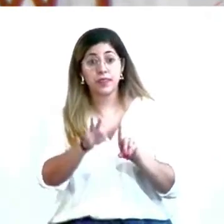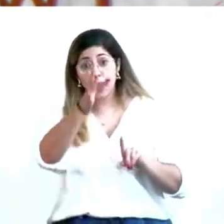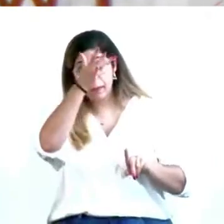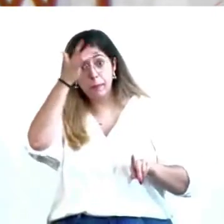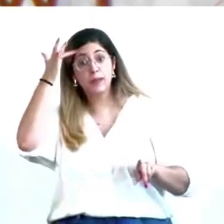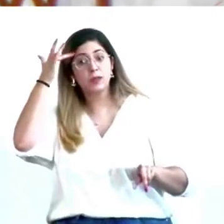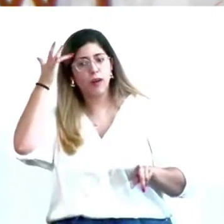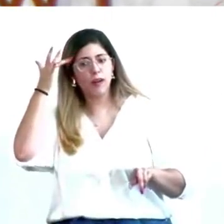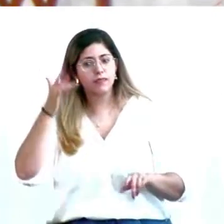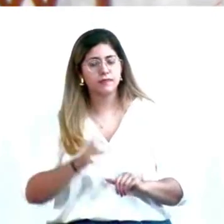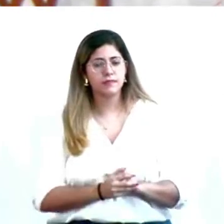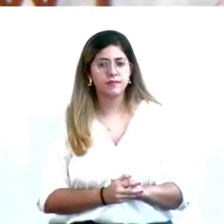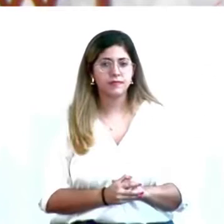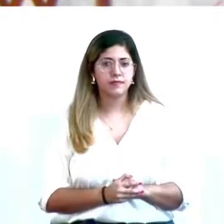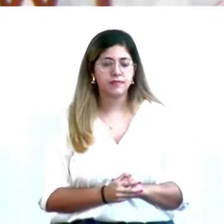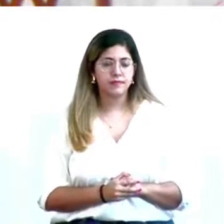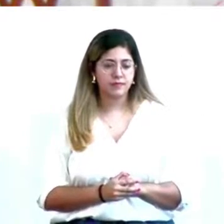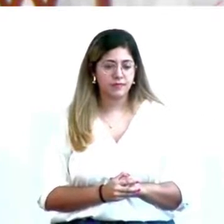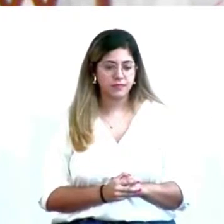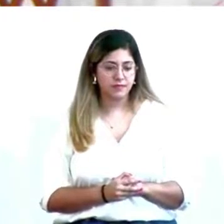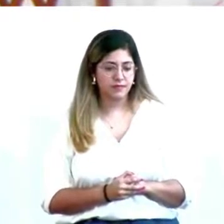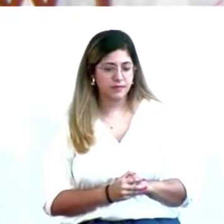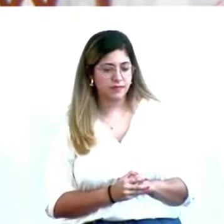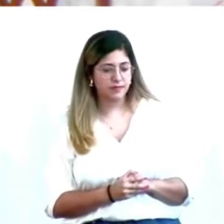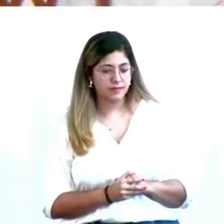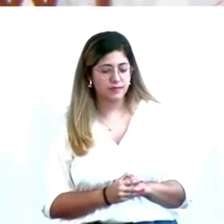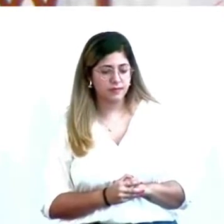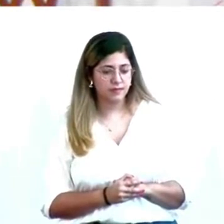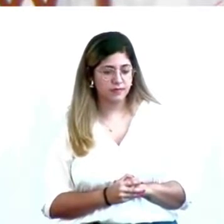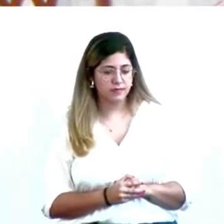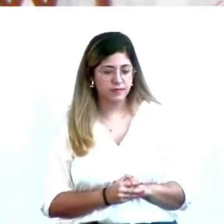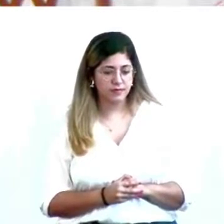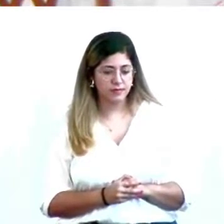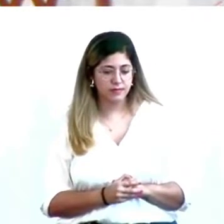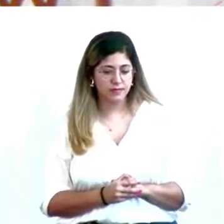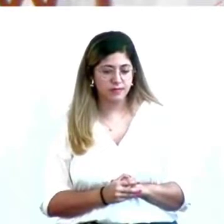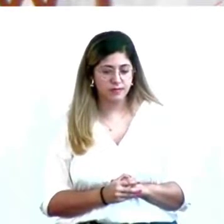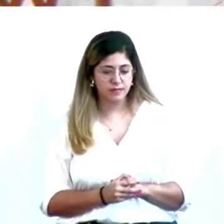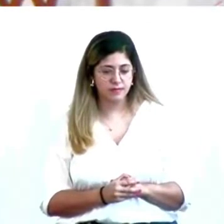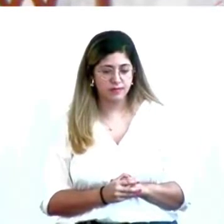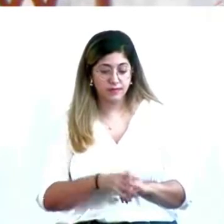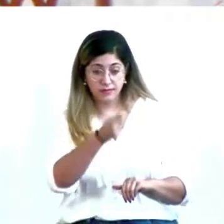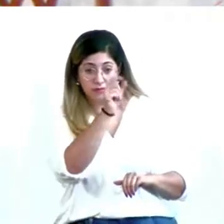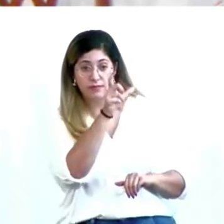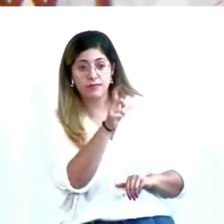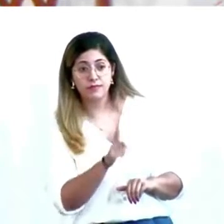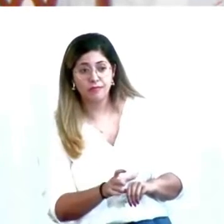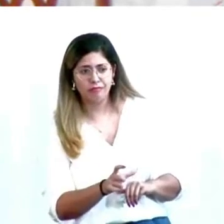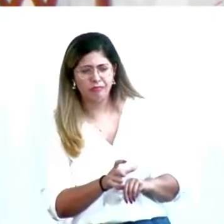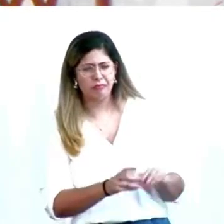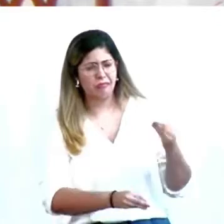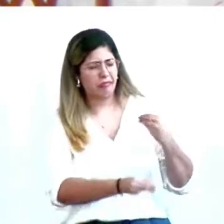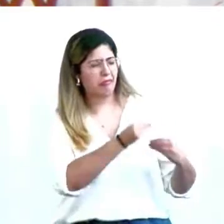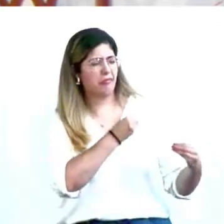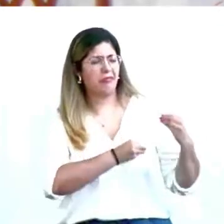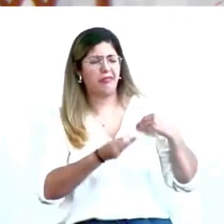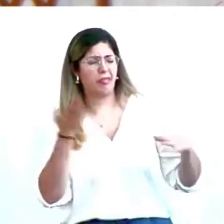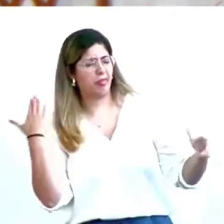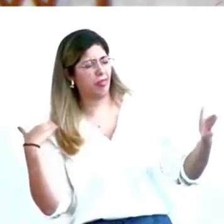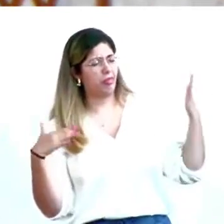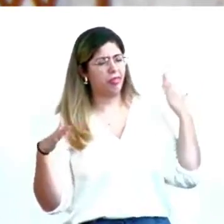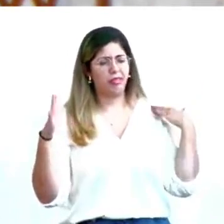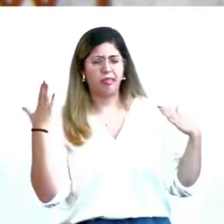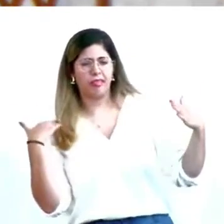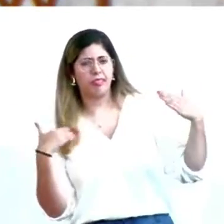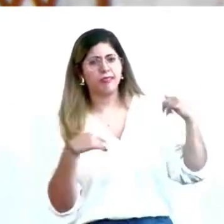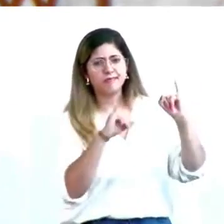aqui agora, no verso 5, é aquela pessoa que não tem mais arrependimento. É